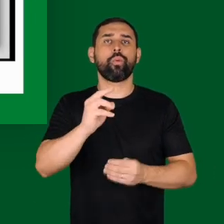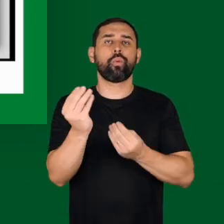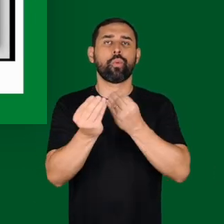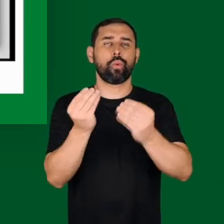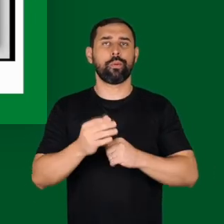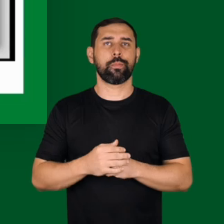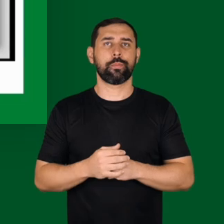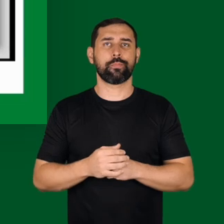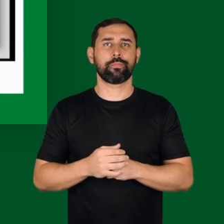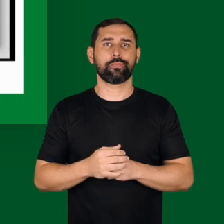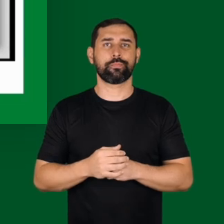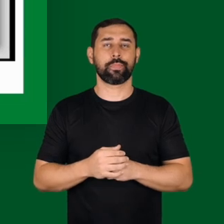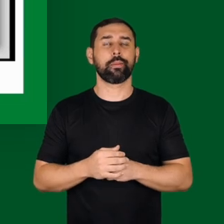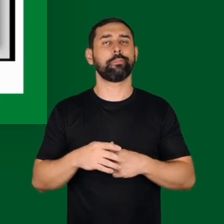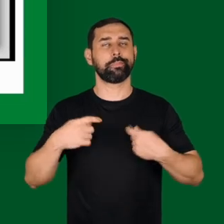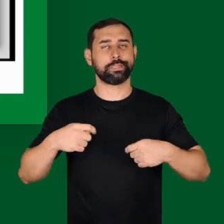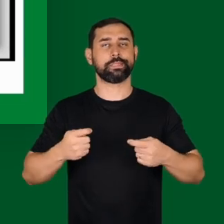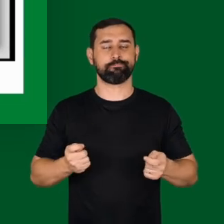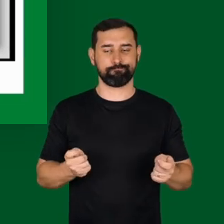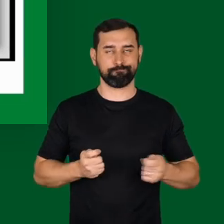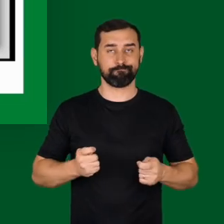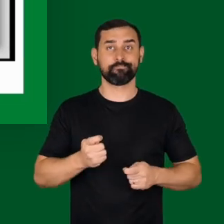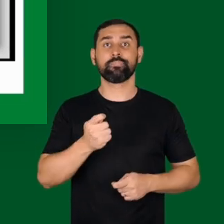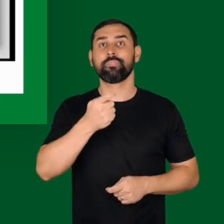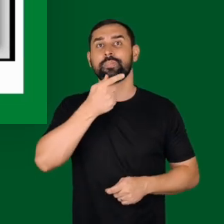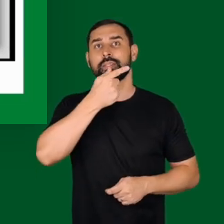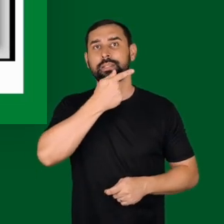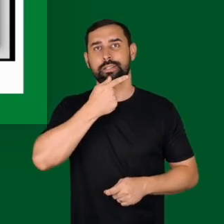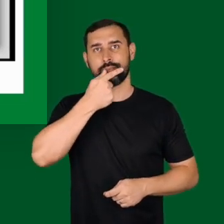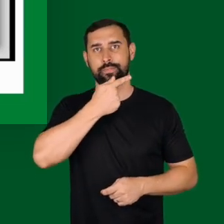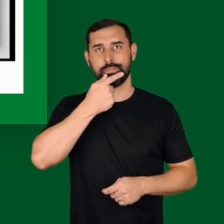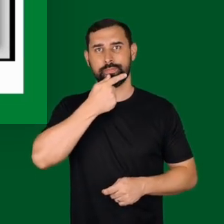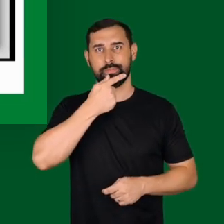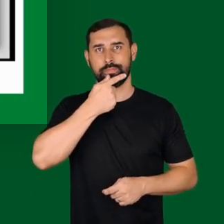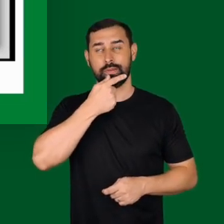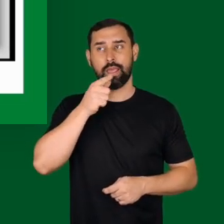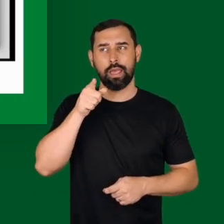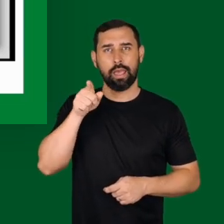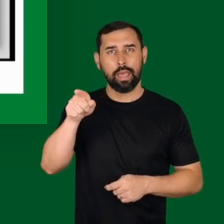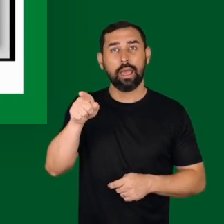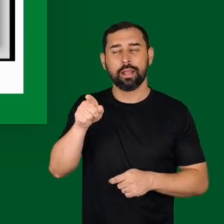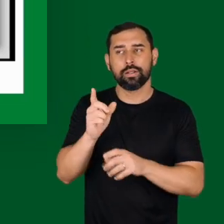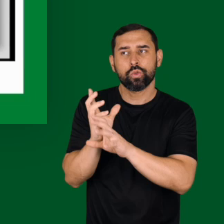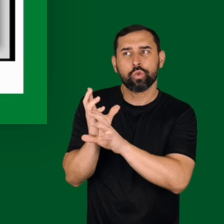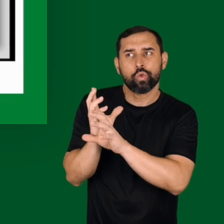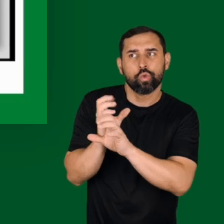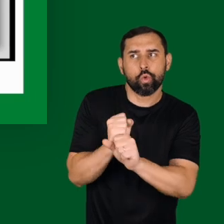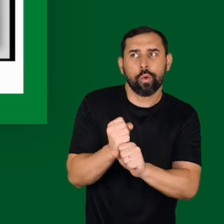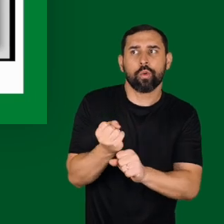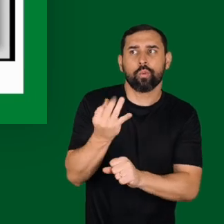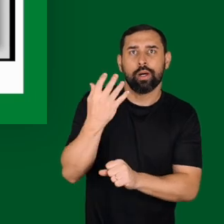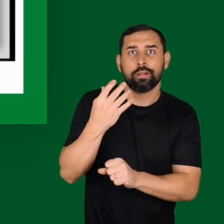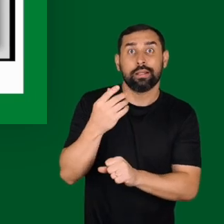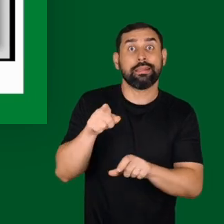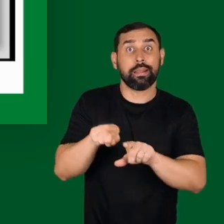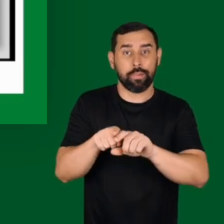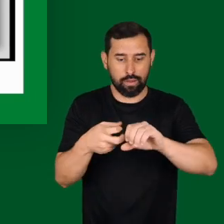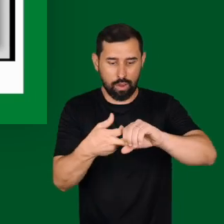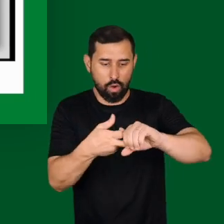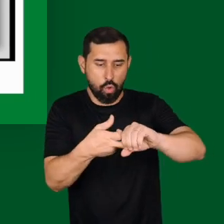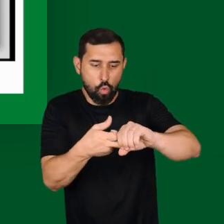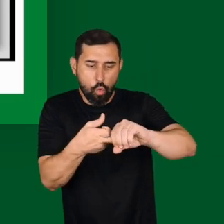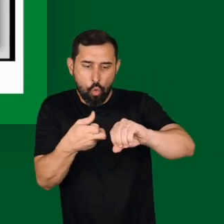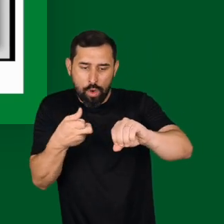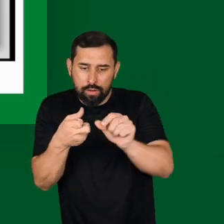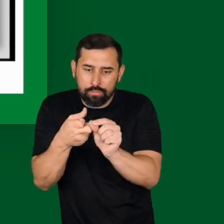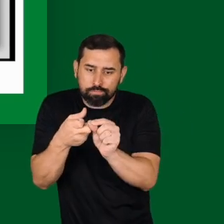Então, a gente usa muito a medida da monitorização da glicemia para que ele faça o cálculo da dose que vai aplicar. Então,